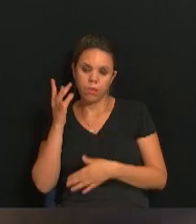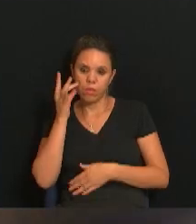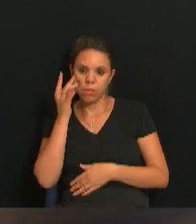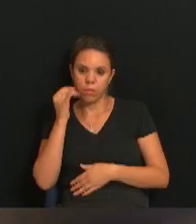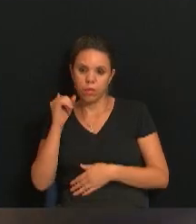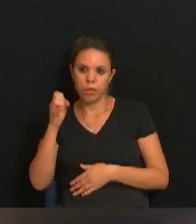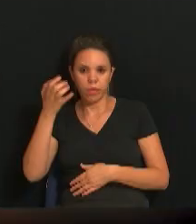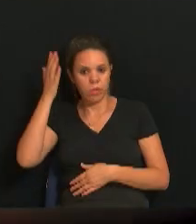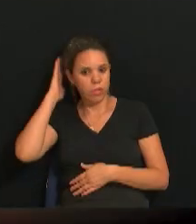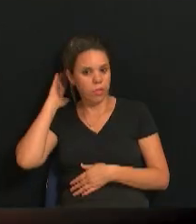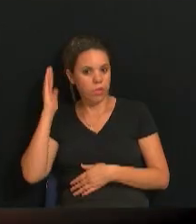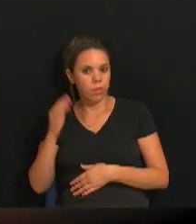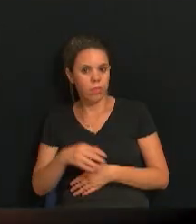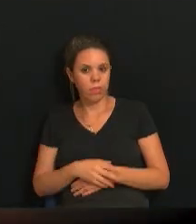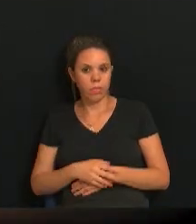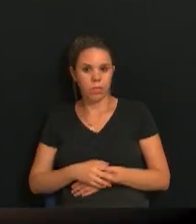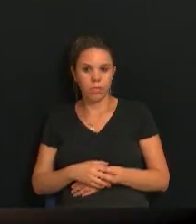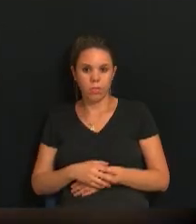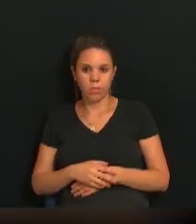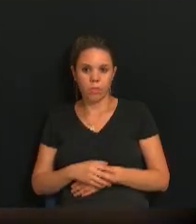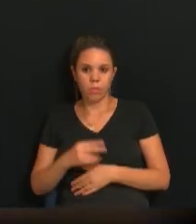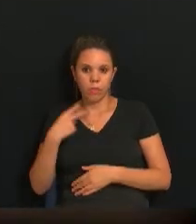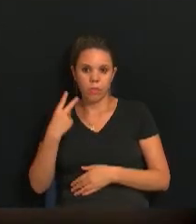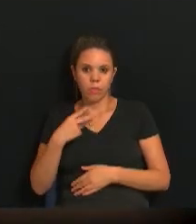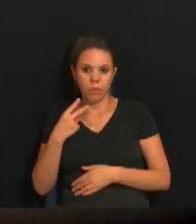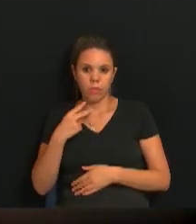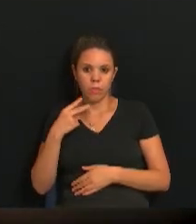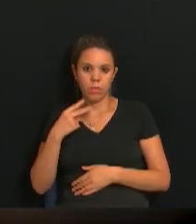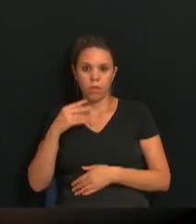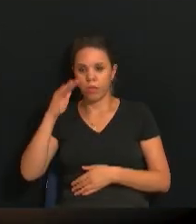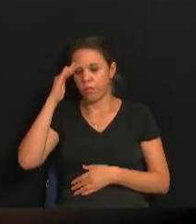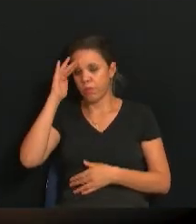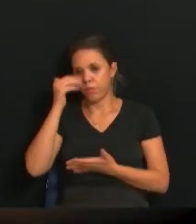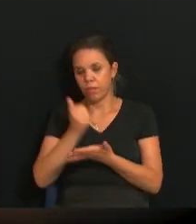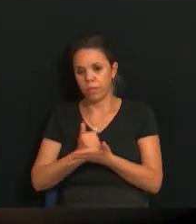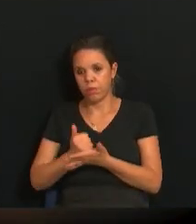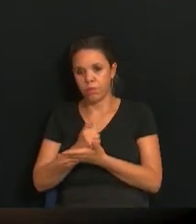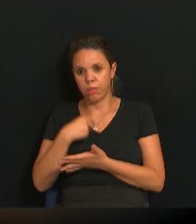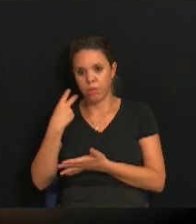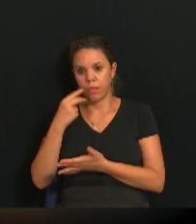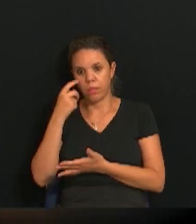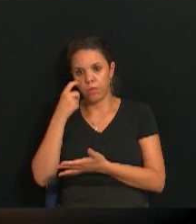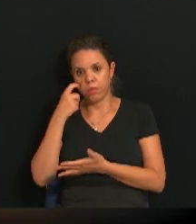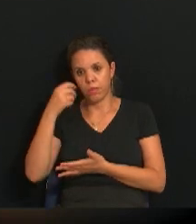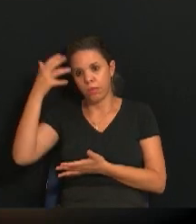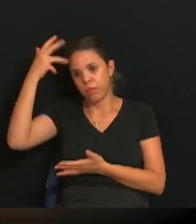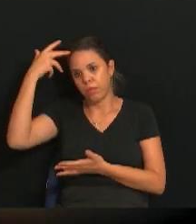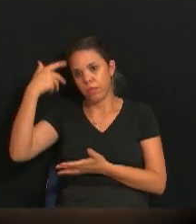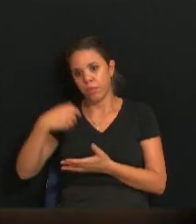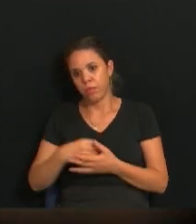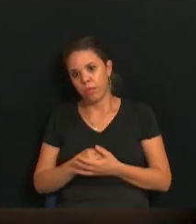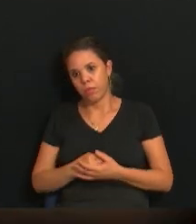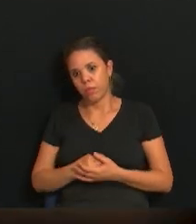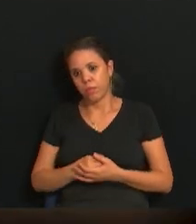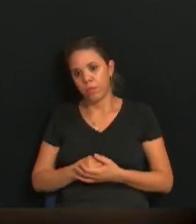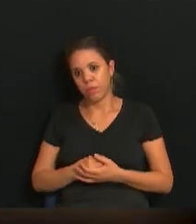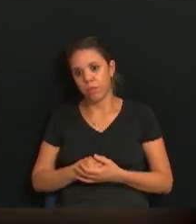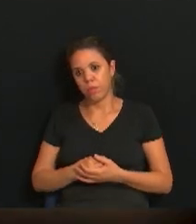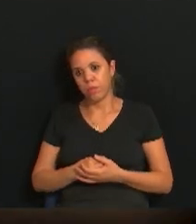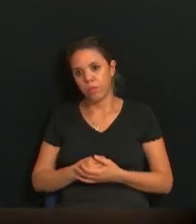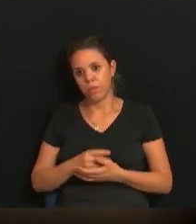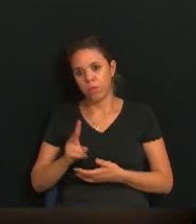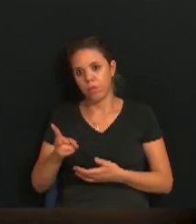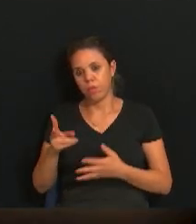Juscelino da Barbarense, o vereador Marcelo da Farmácia, também o vereador Rodrigo da Farmadique, que sempre